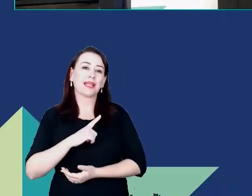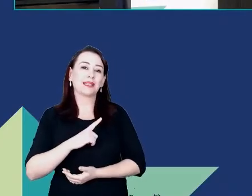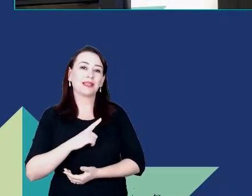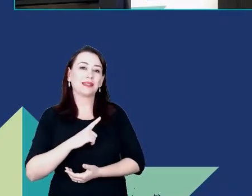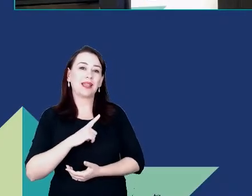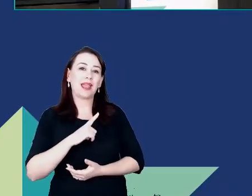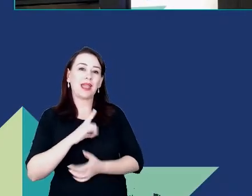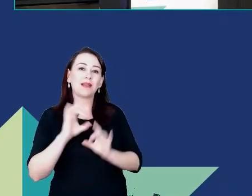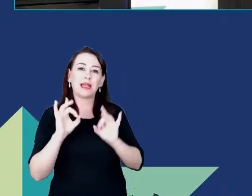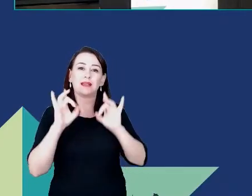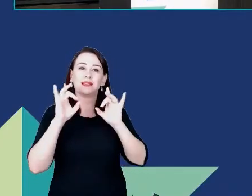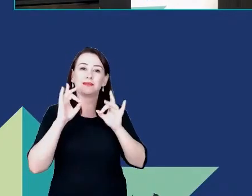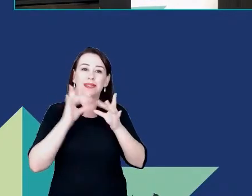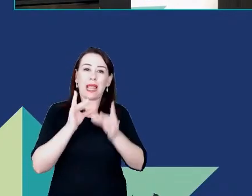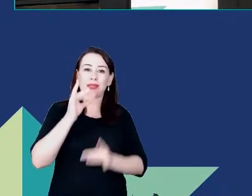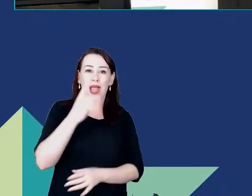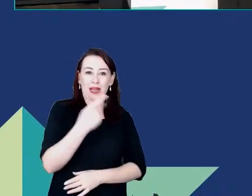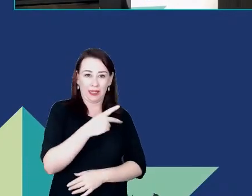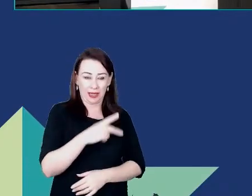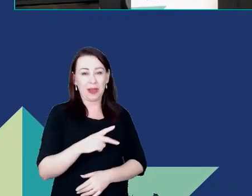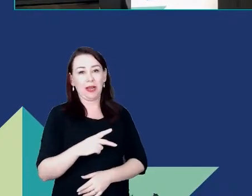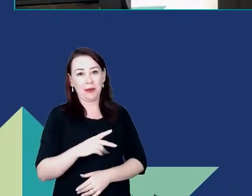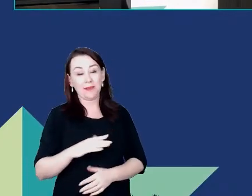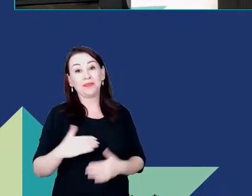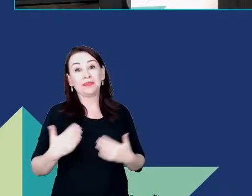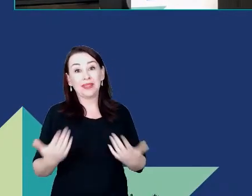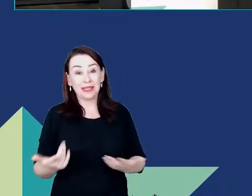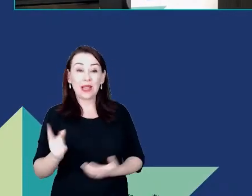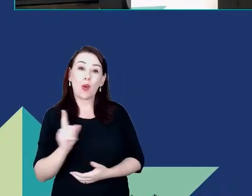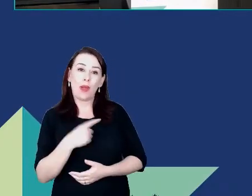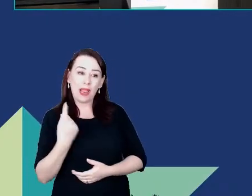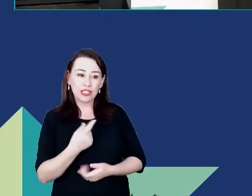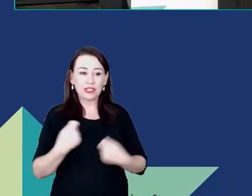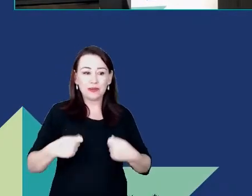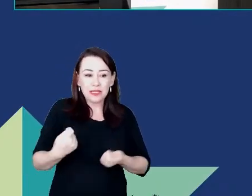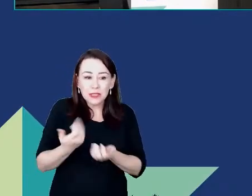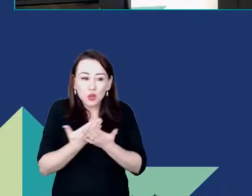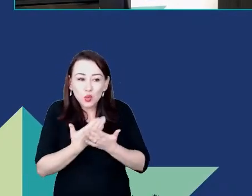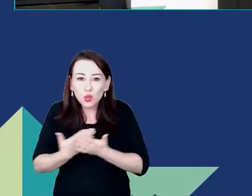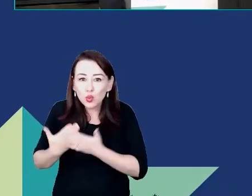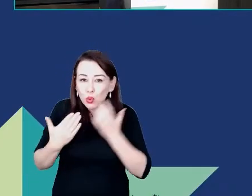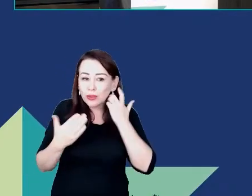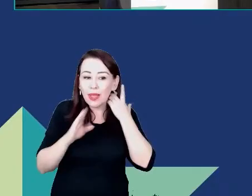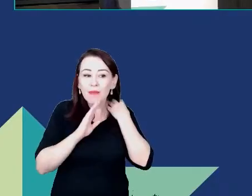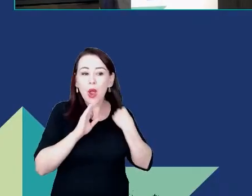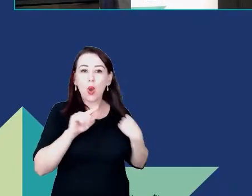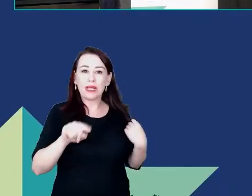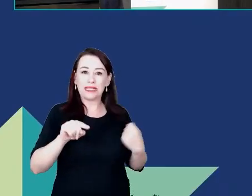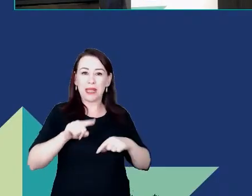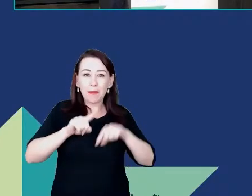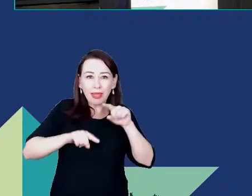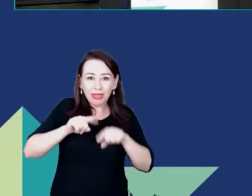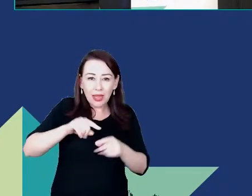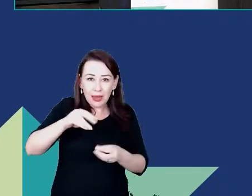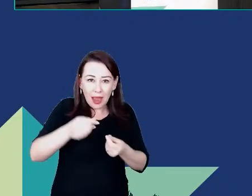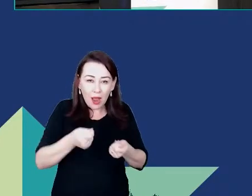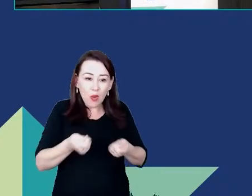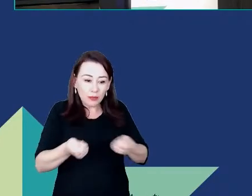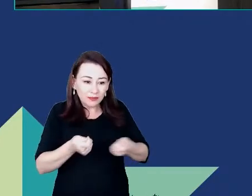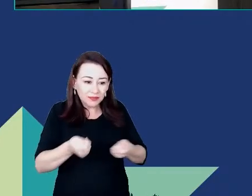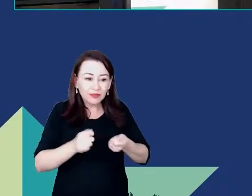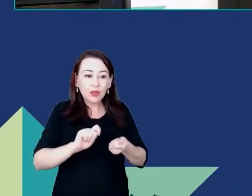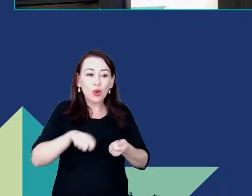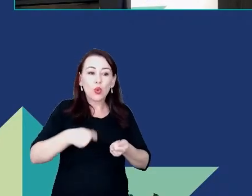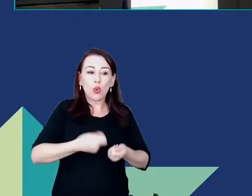especificação, né? Então, até a gente precisa estudar esse material, né? Enquanto isso, você precisa tratar ele como off-spec, até entender